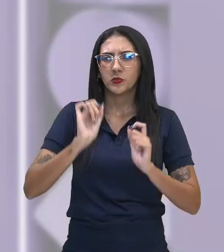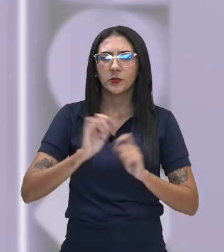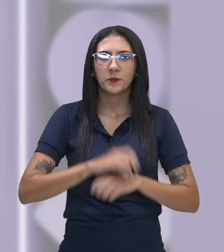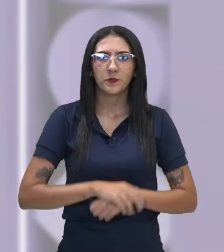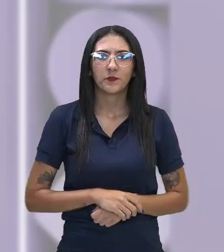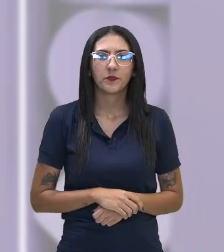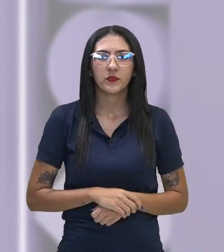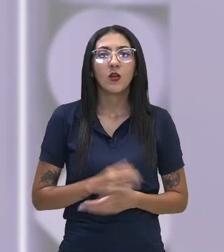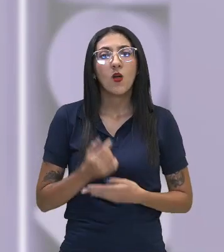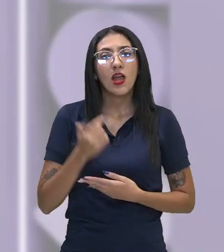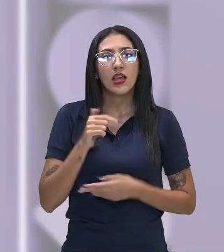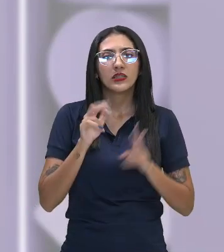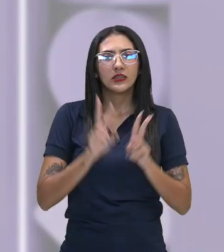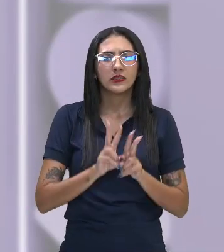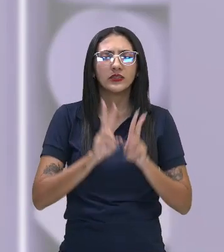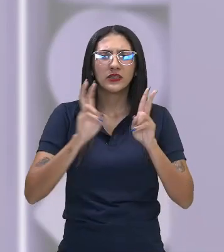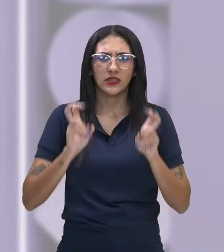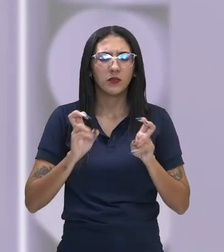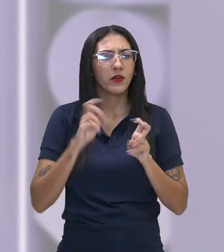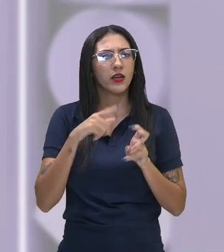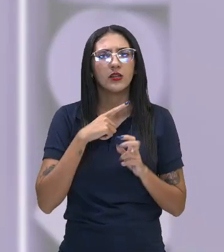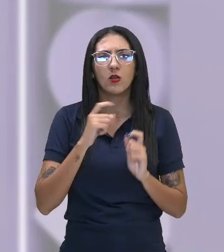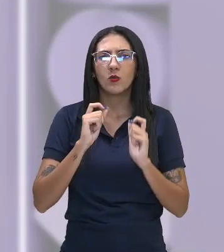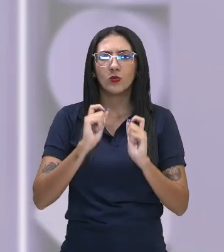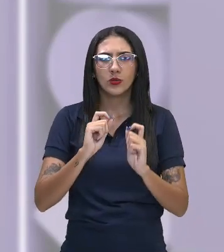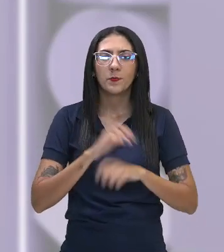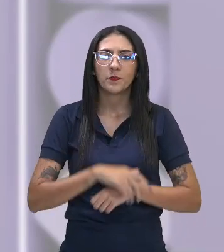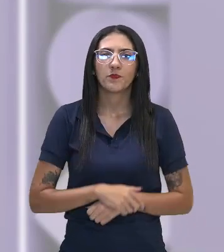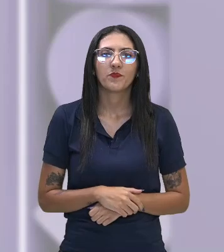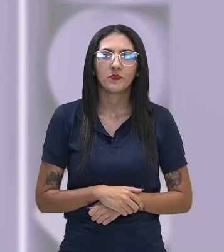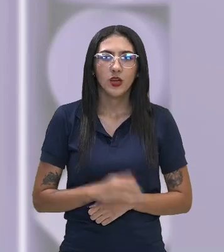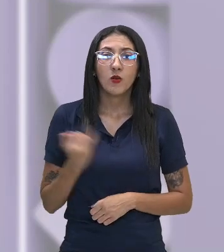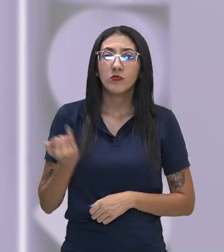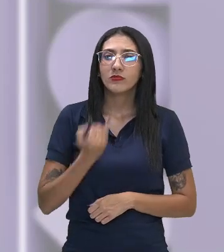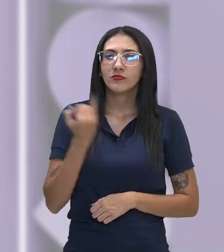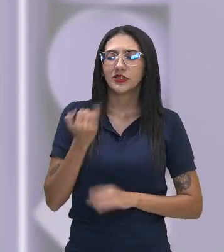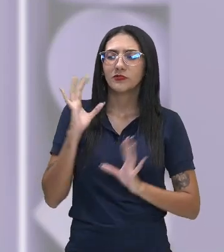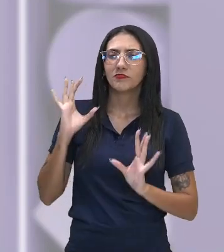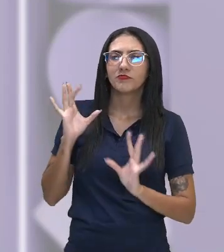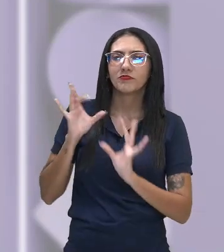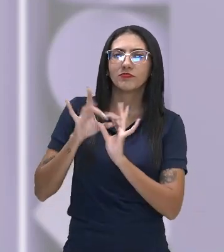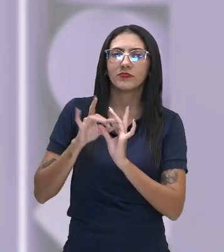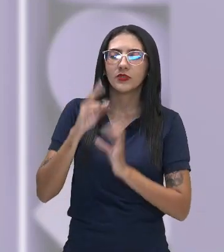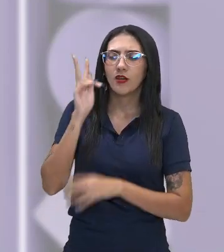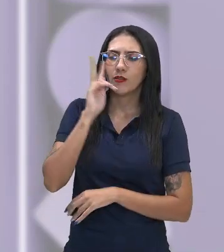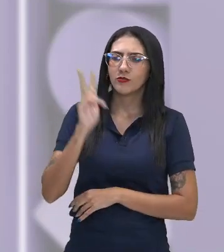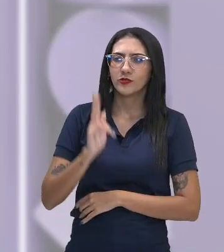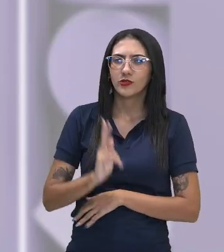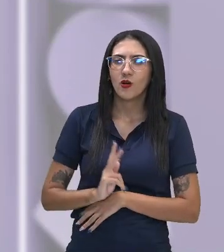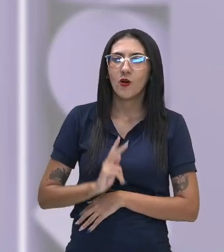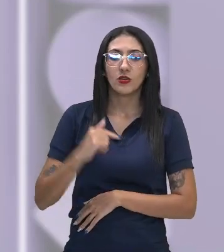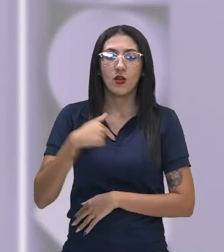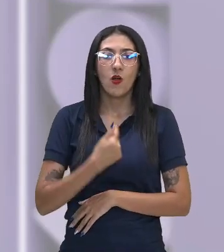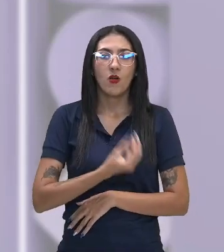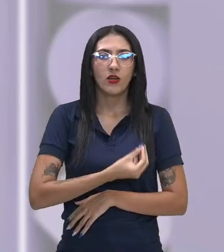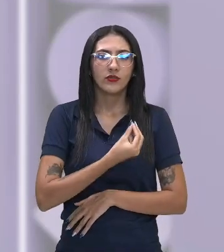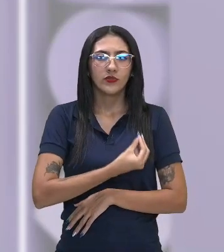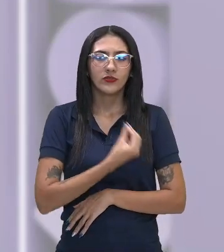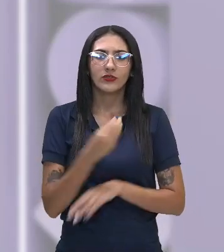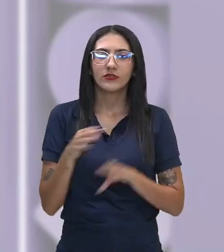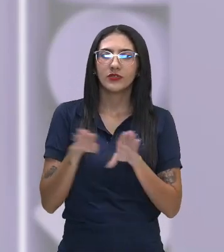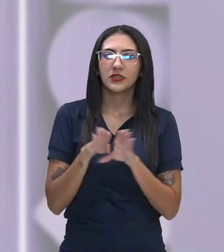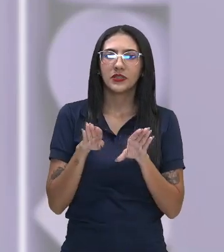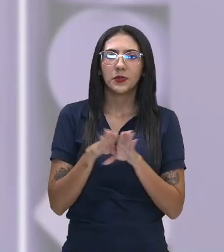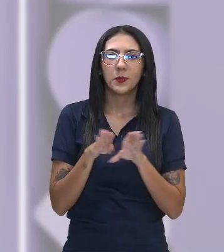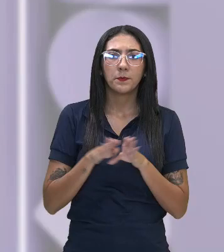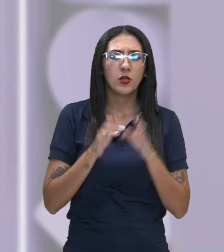esse tema, acima de tudo, ele toca com a história, com a vida e, ao mesmo tempo, com o